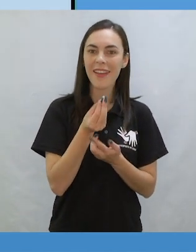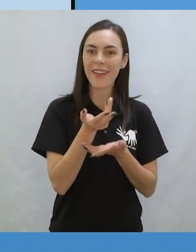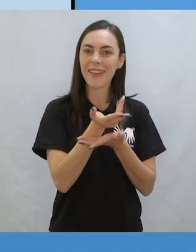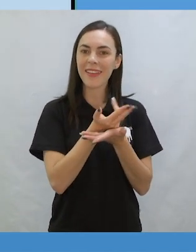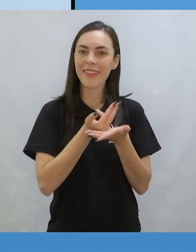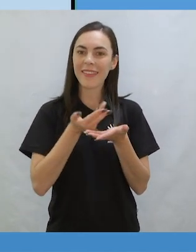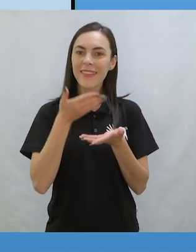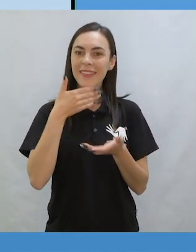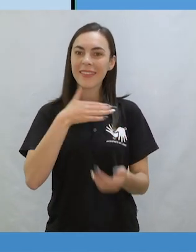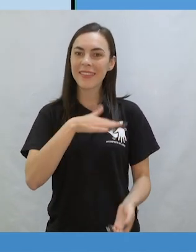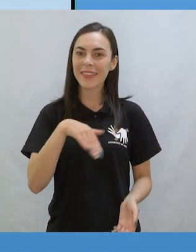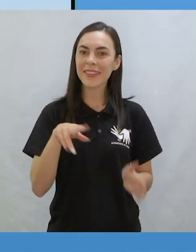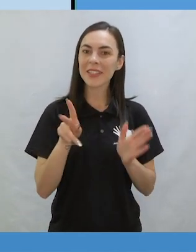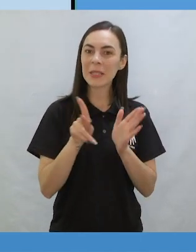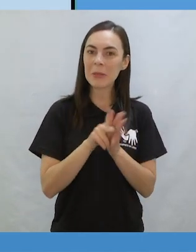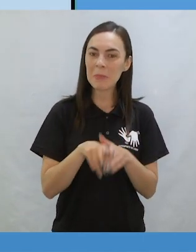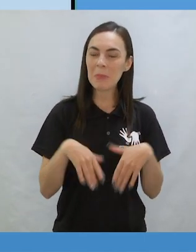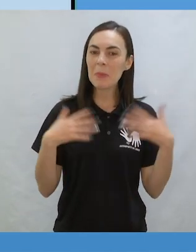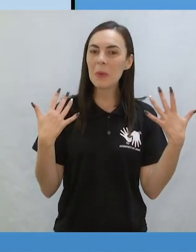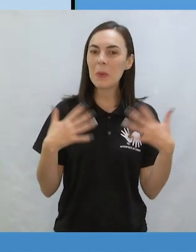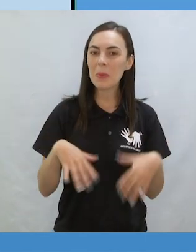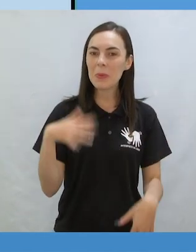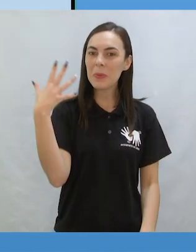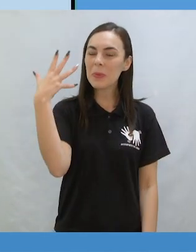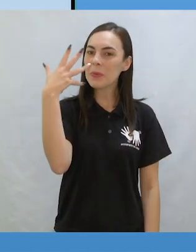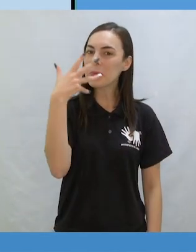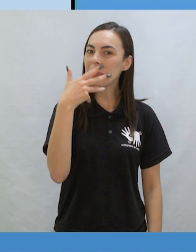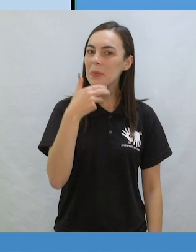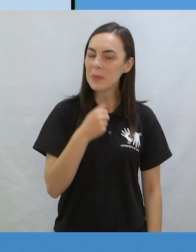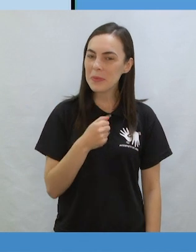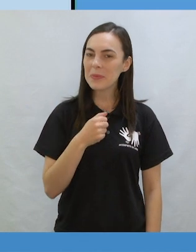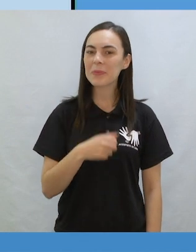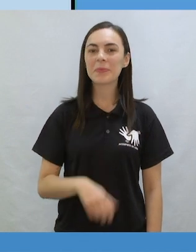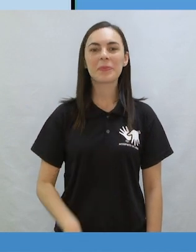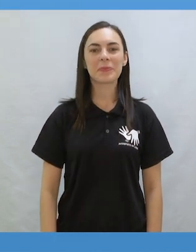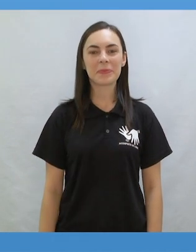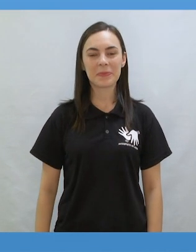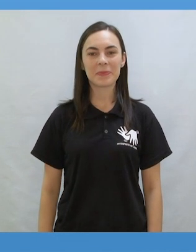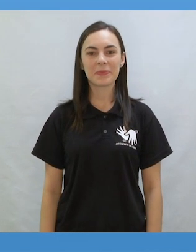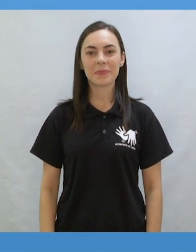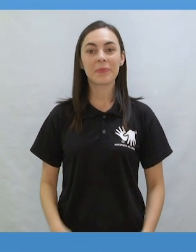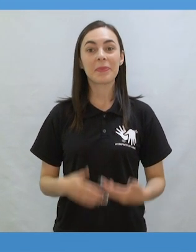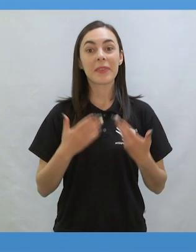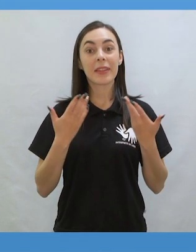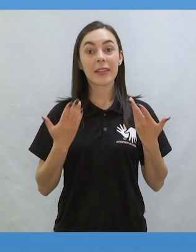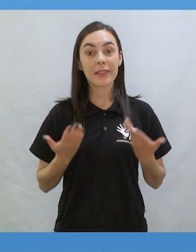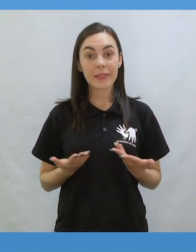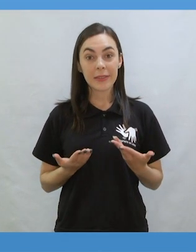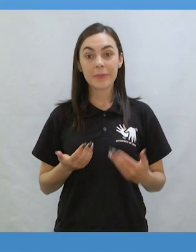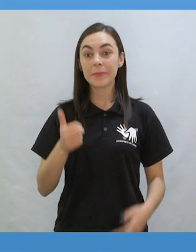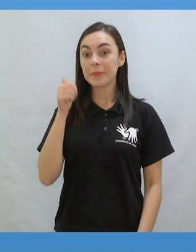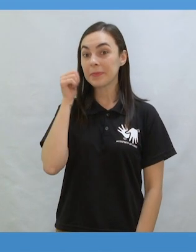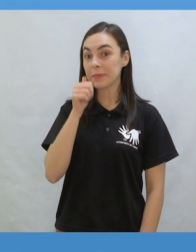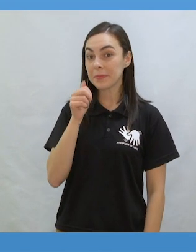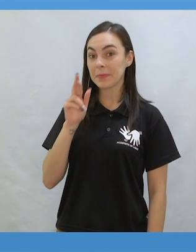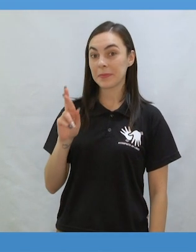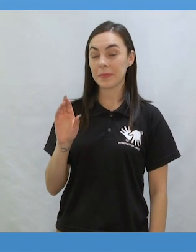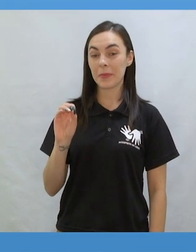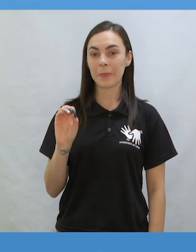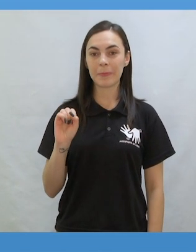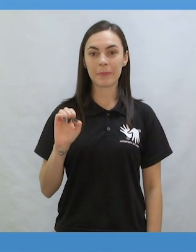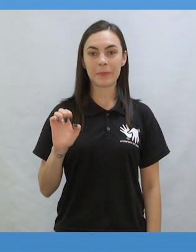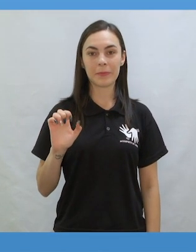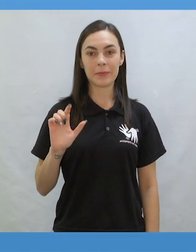uma criança. Gente, olha que lindo isto! Então, a